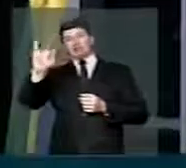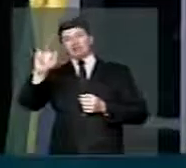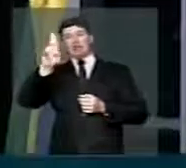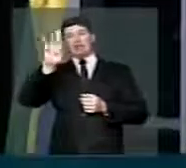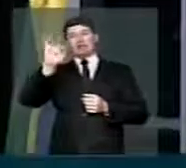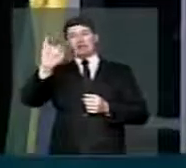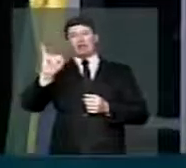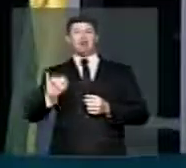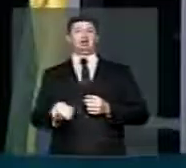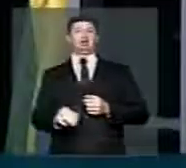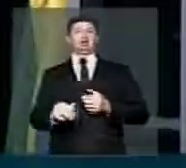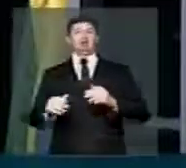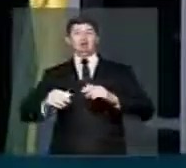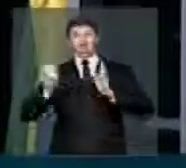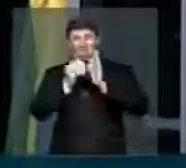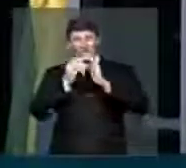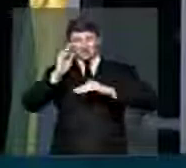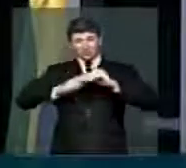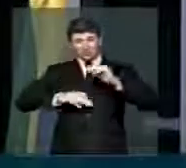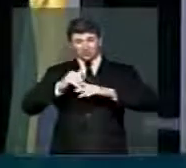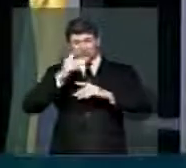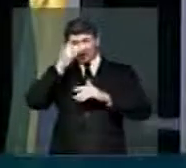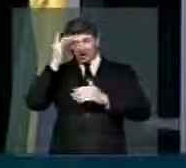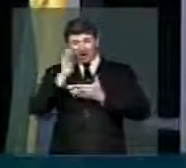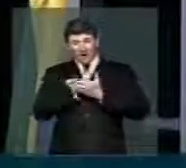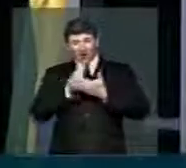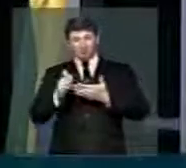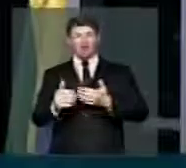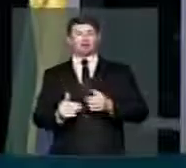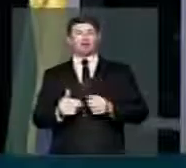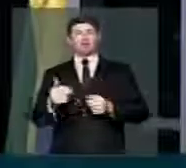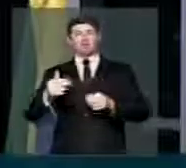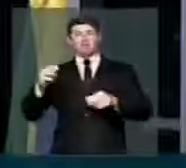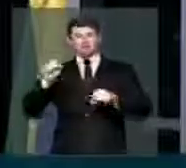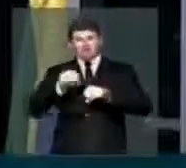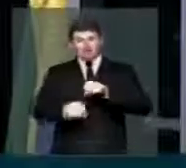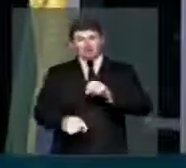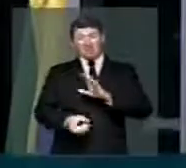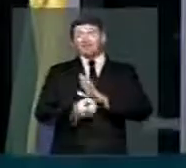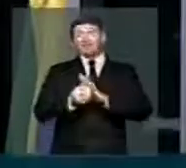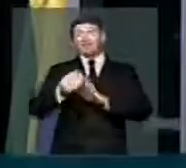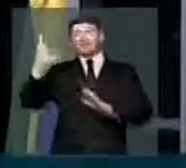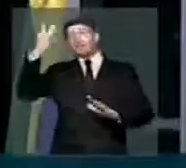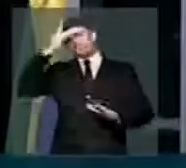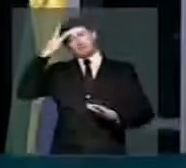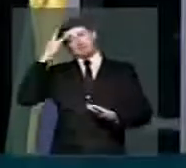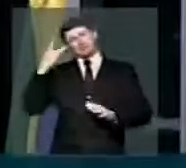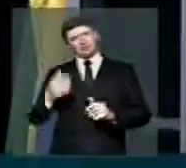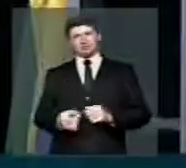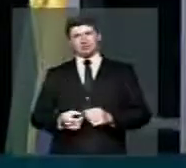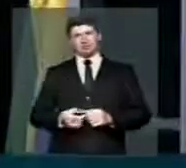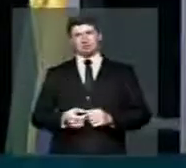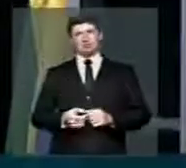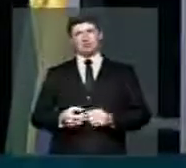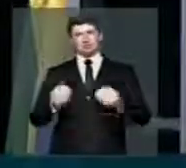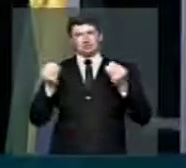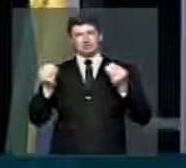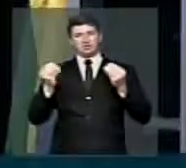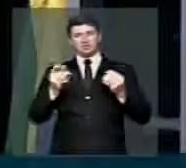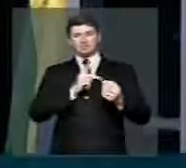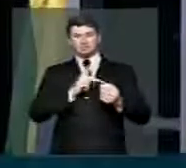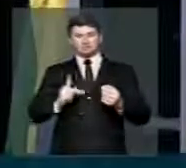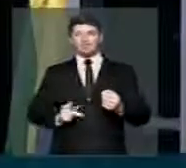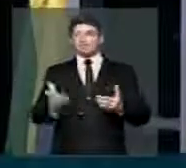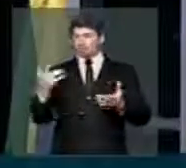possível que a incompetência de poucos possam ceifar a vidas de milhares de brasileiros. Senhor